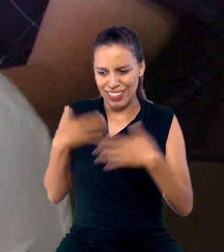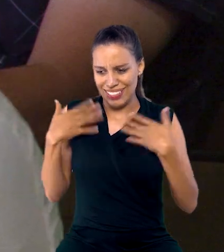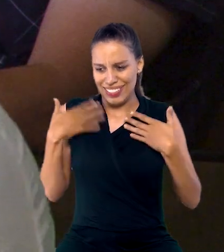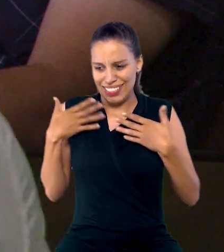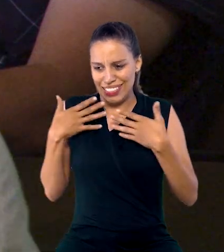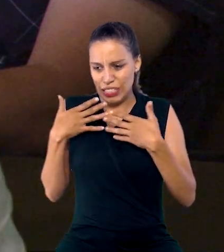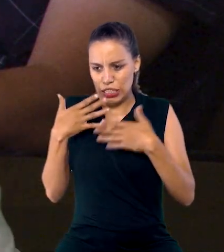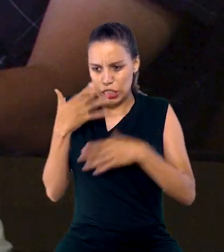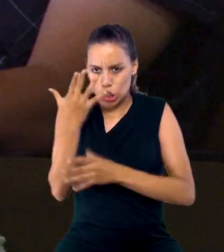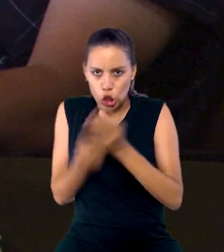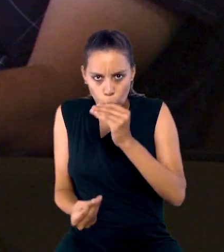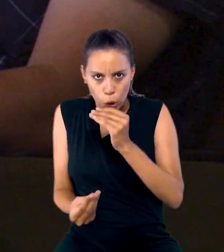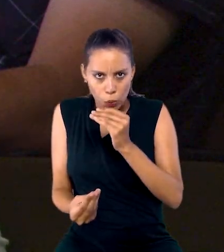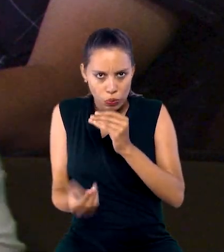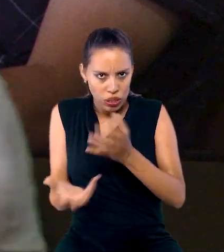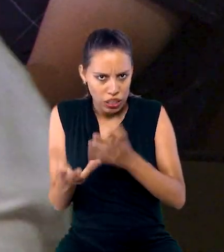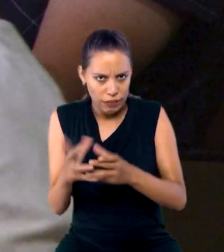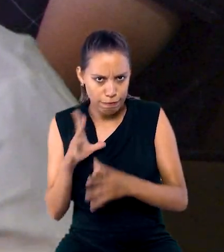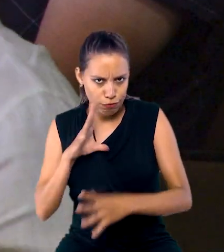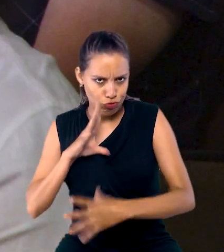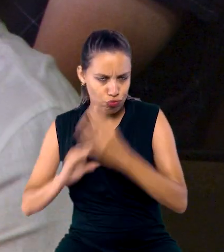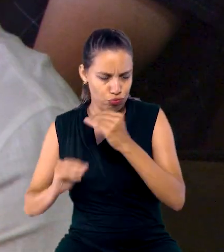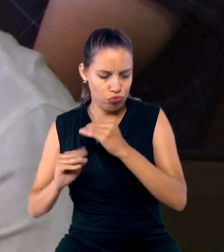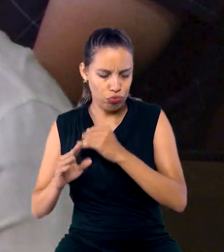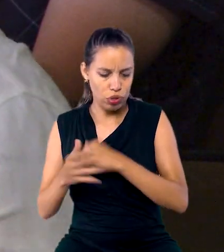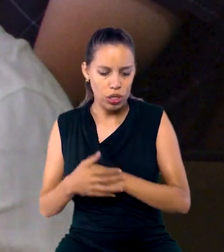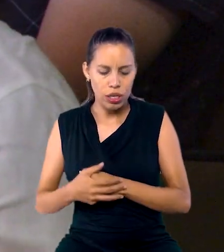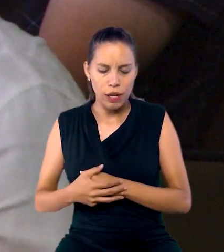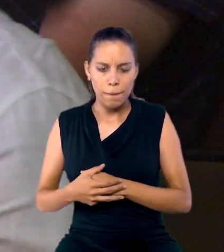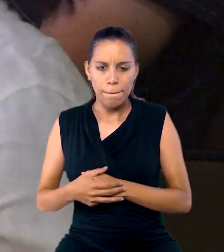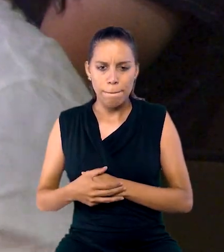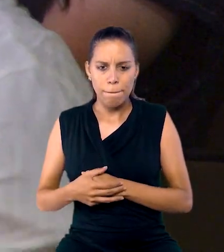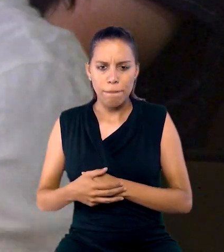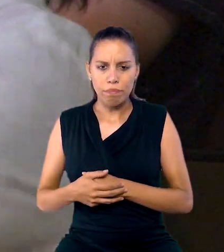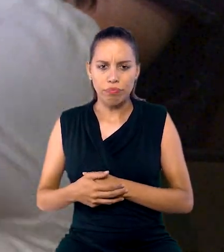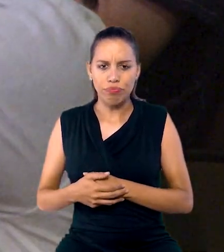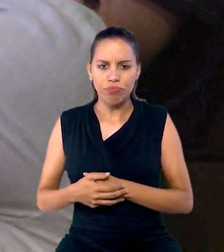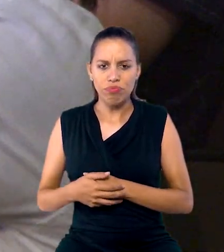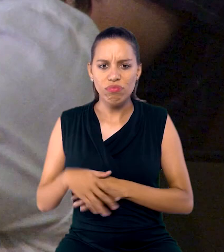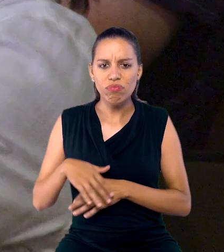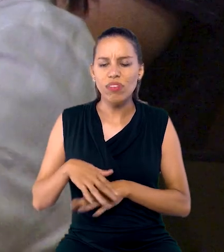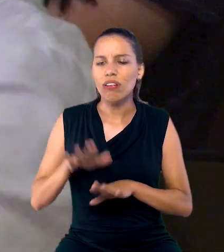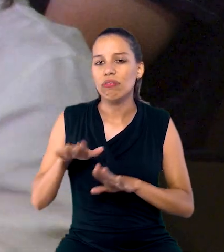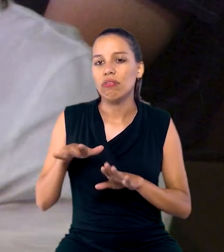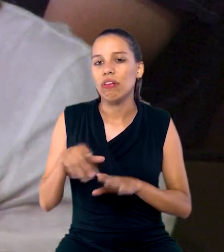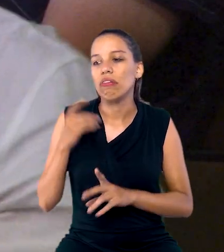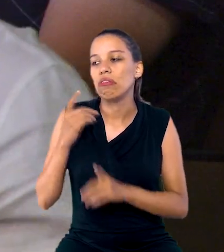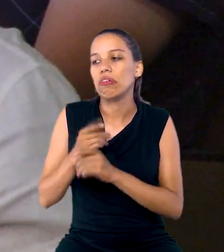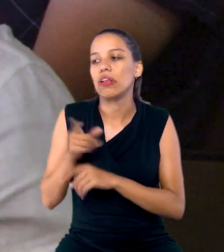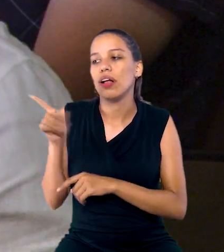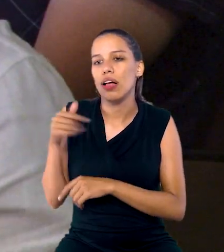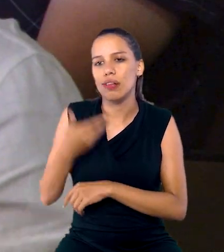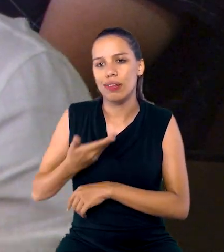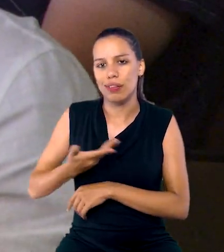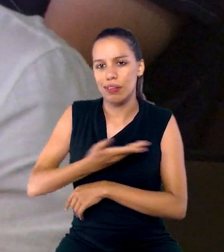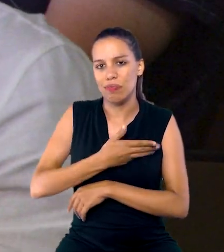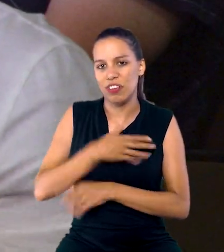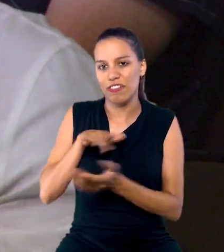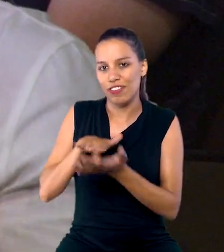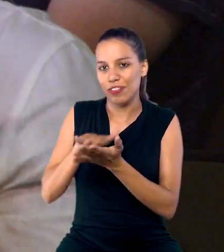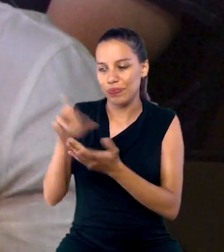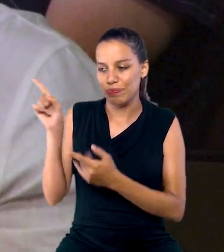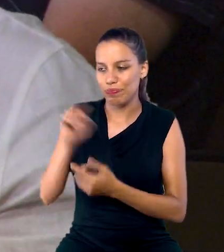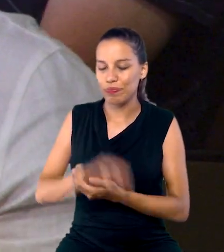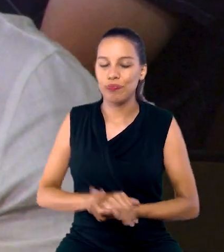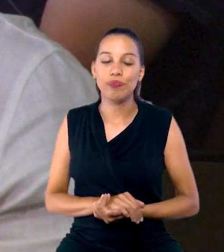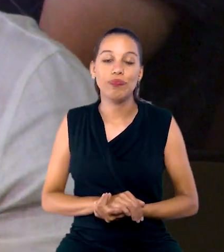aqui, depois vai indo ali para o porta e quer fugir, sair correndo. E talvez encontrar o cinismo do colega ali. Mas